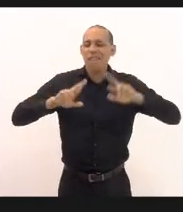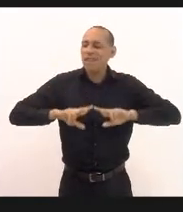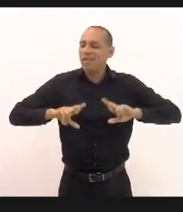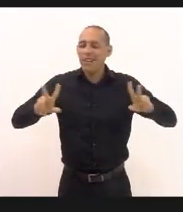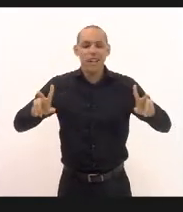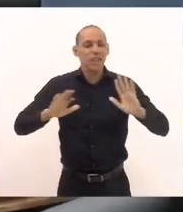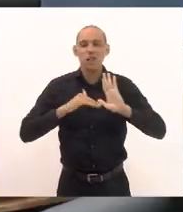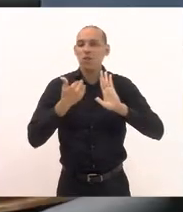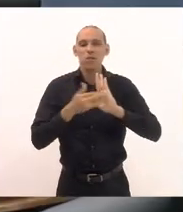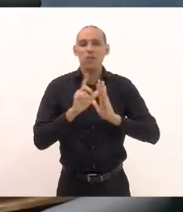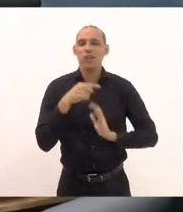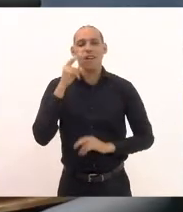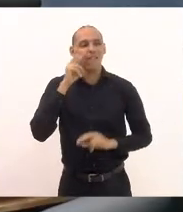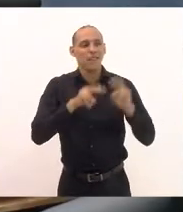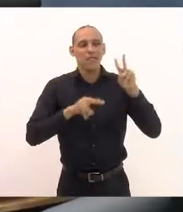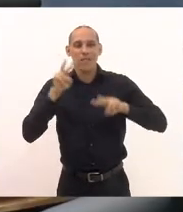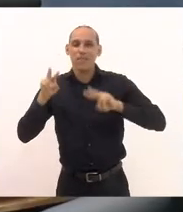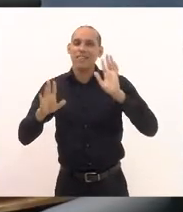vimos.